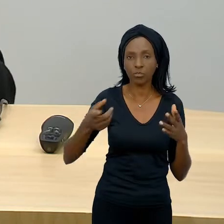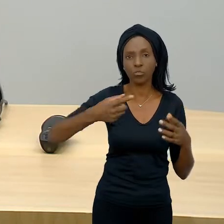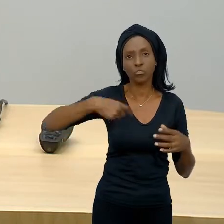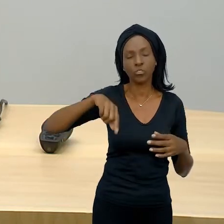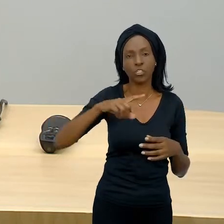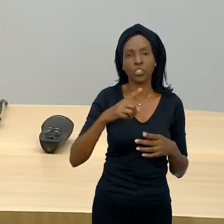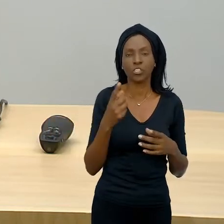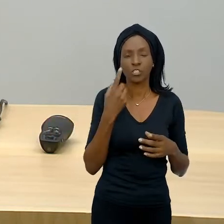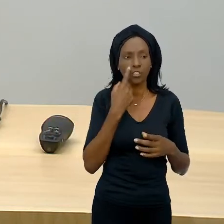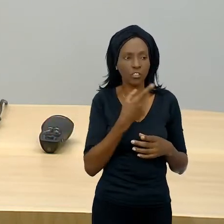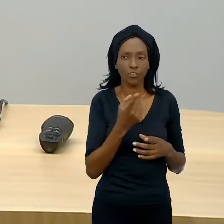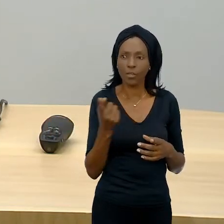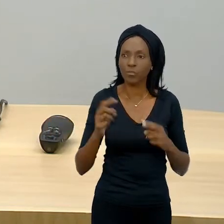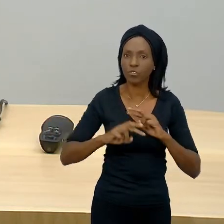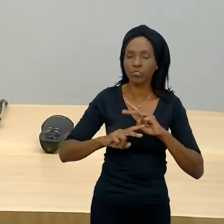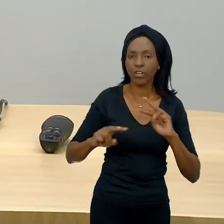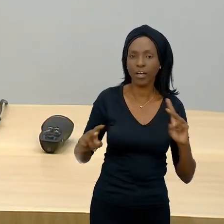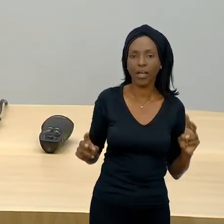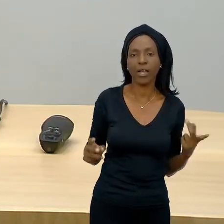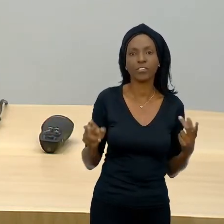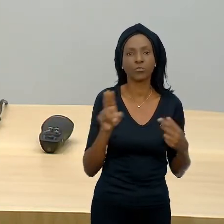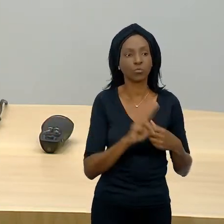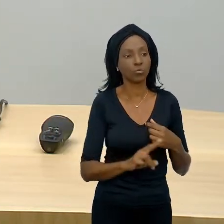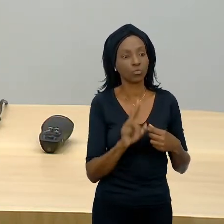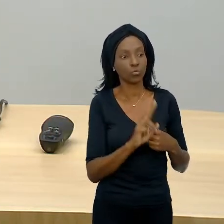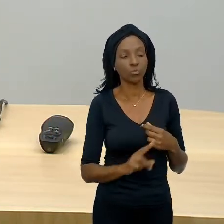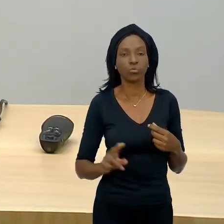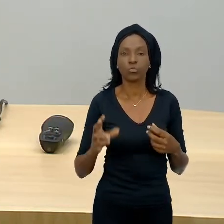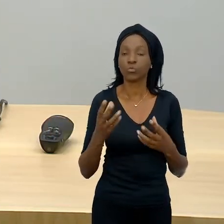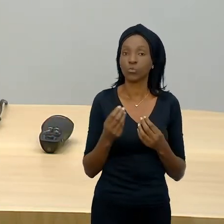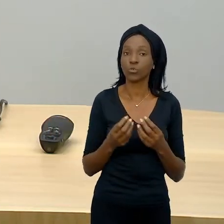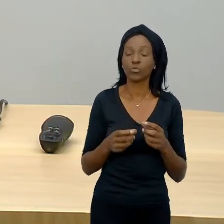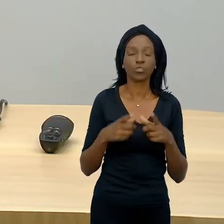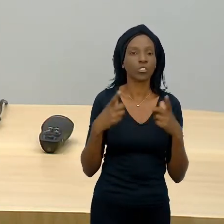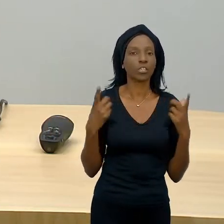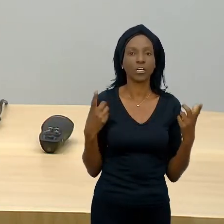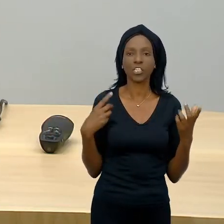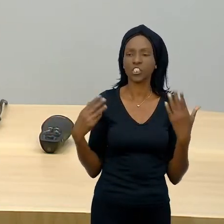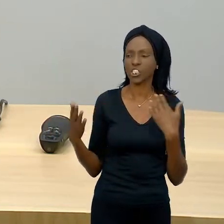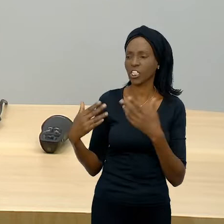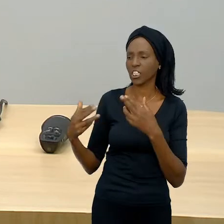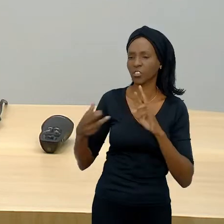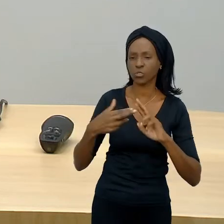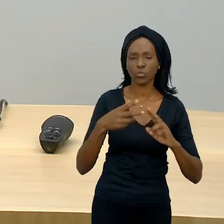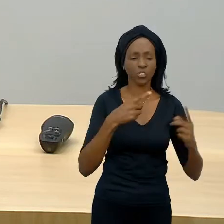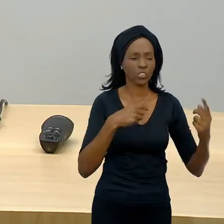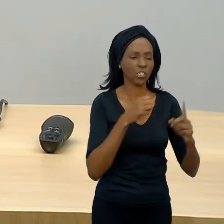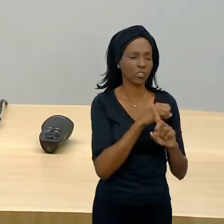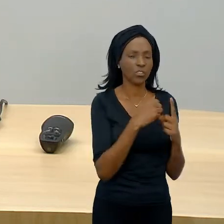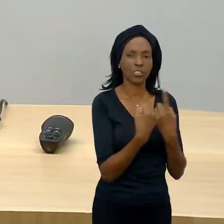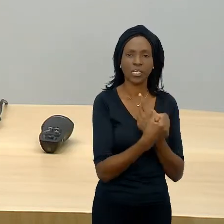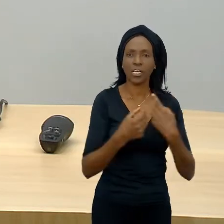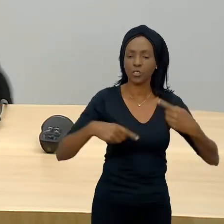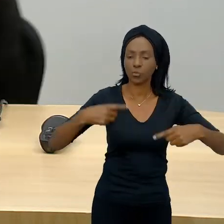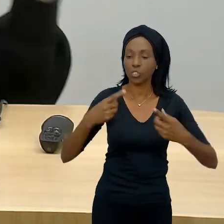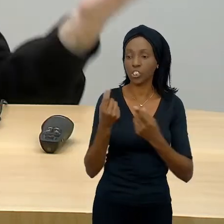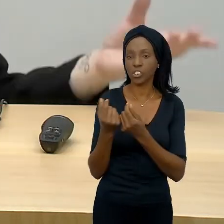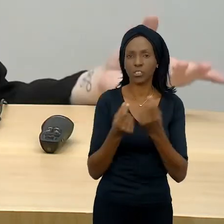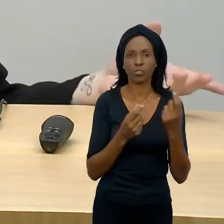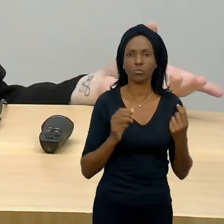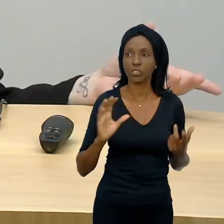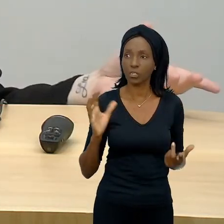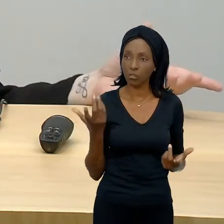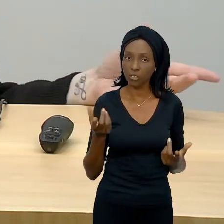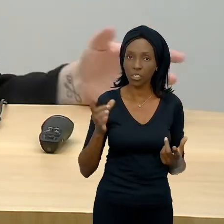as práticas, né, de consumo e relações sociais, políticas, econômicas se dão não só